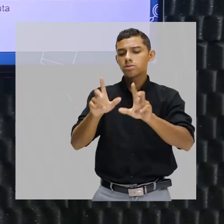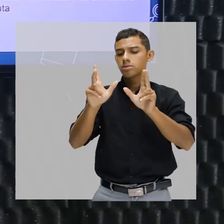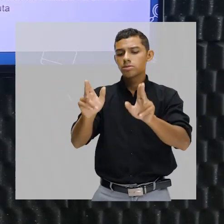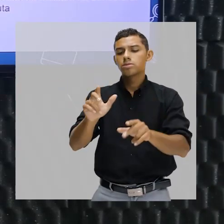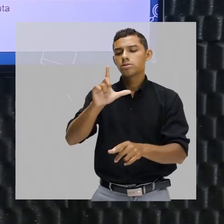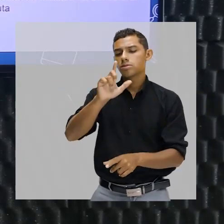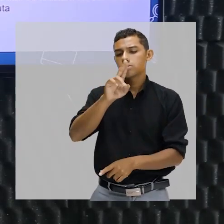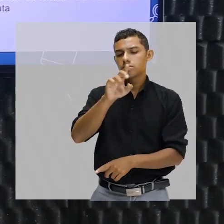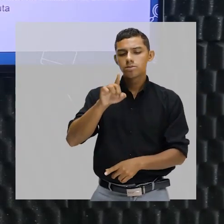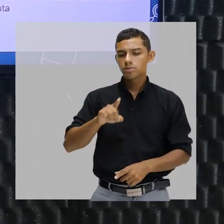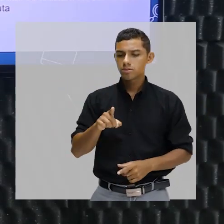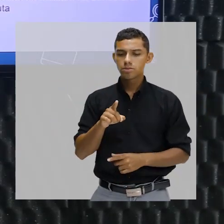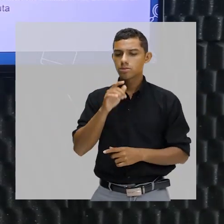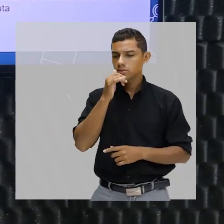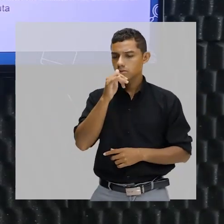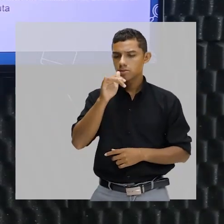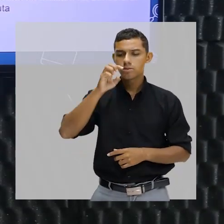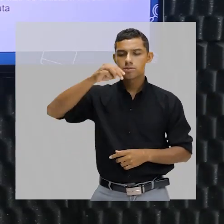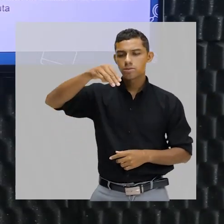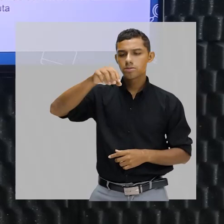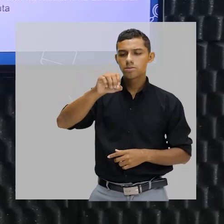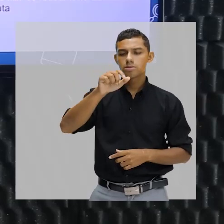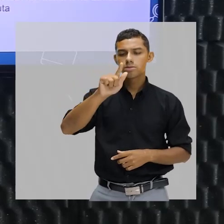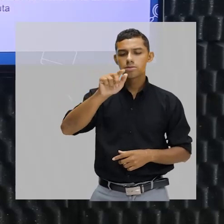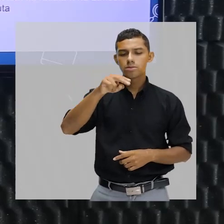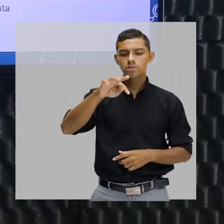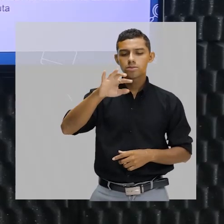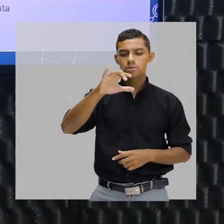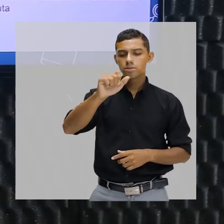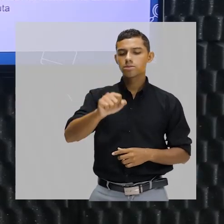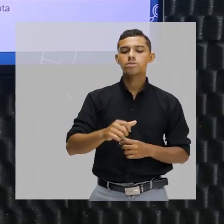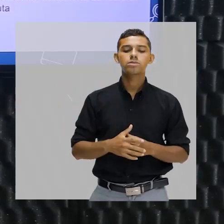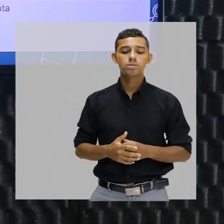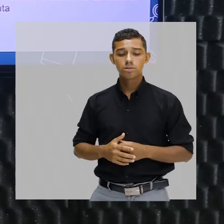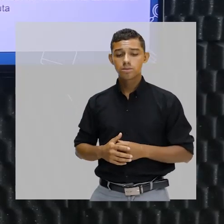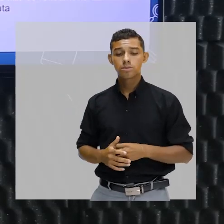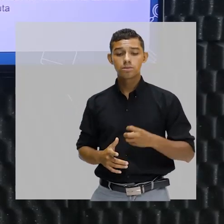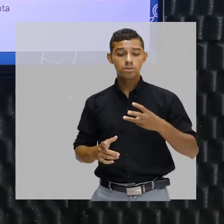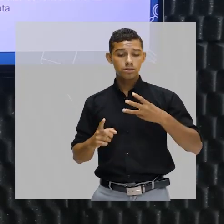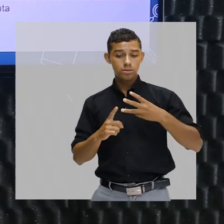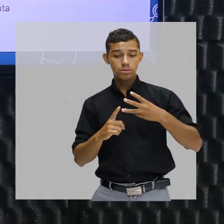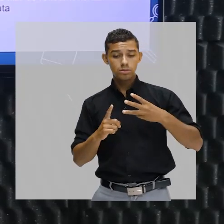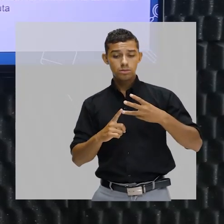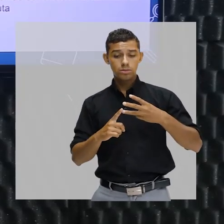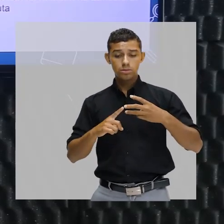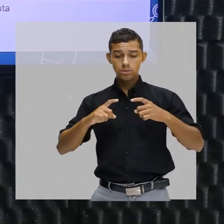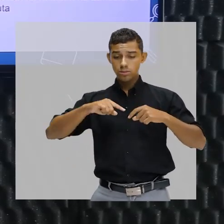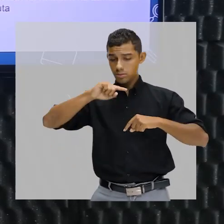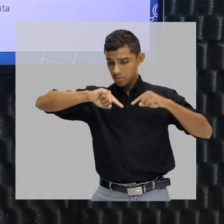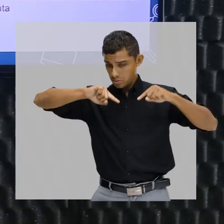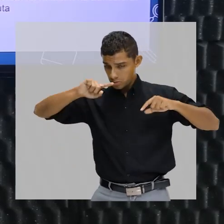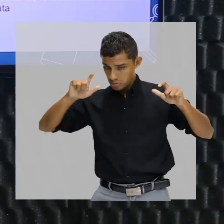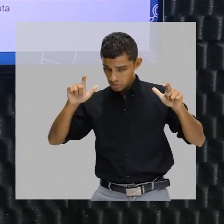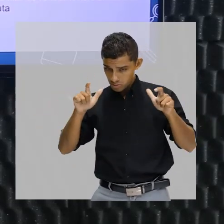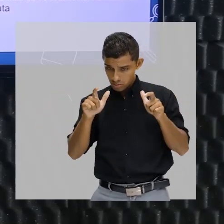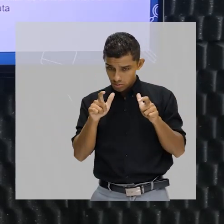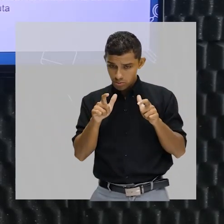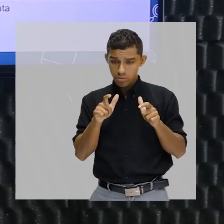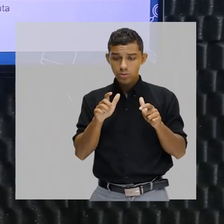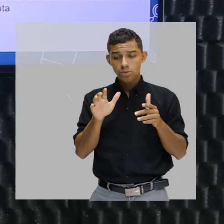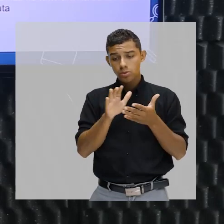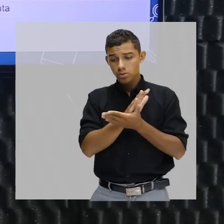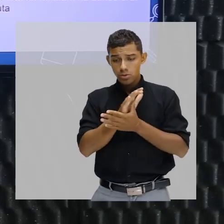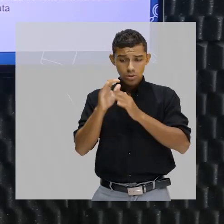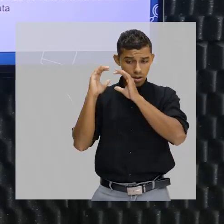ondas eletromagnéticas. Tá ok? Ó, 3. As ondas curtas emitidas por algumas rádios AM têm grande